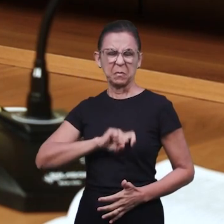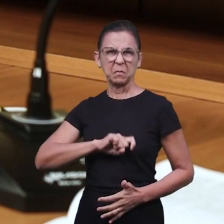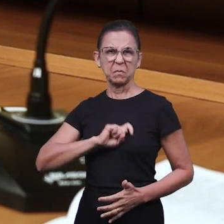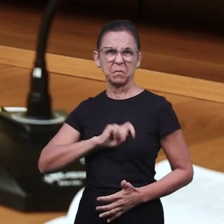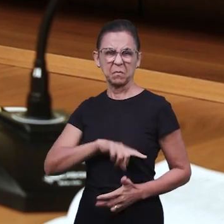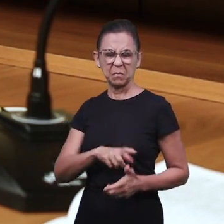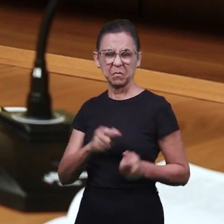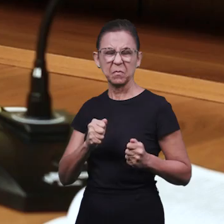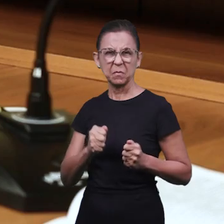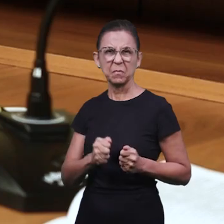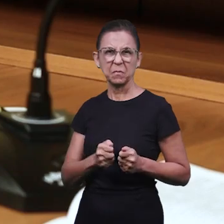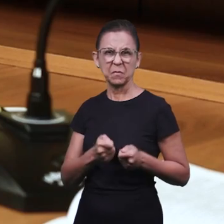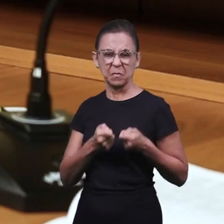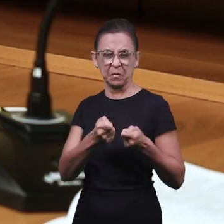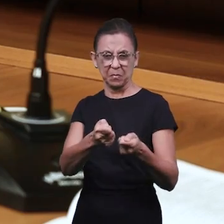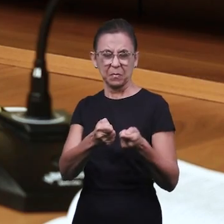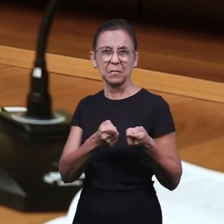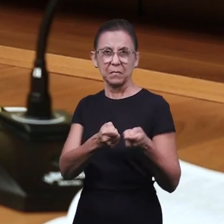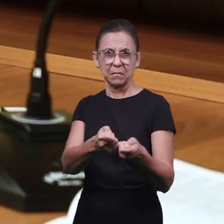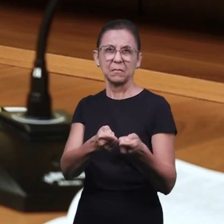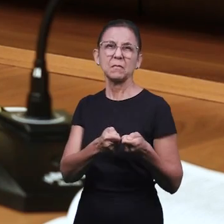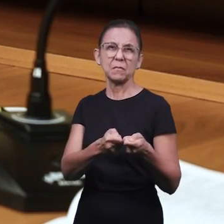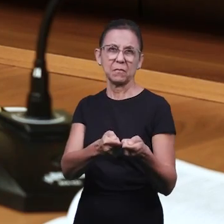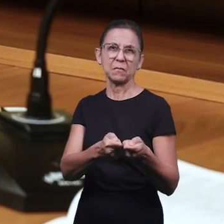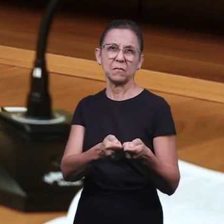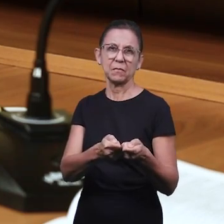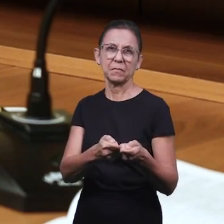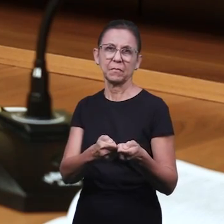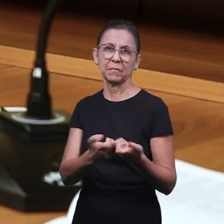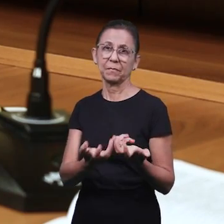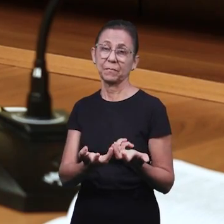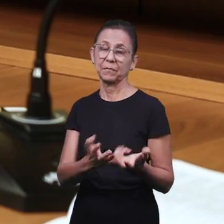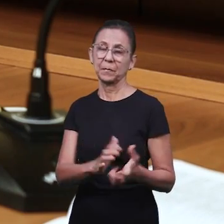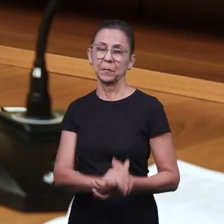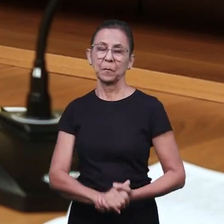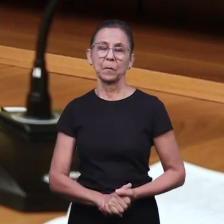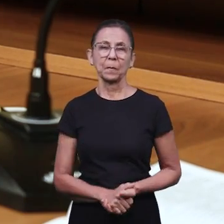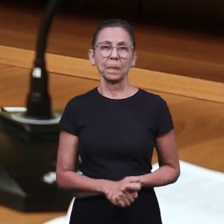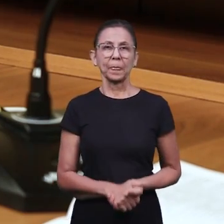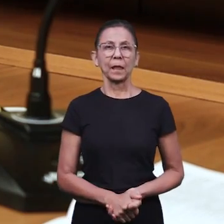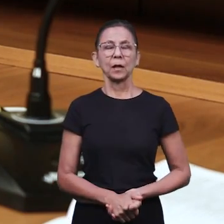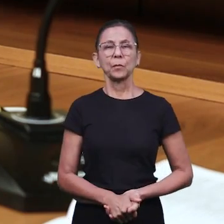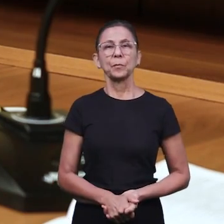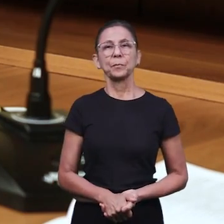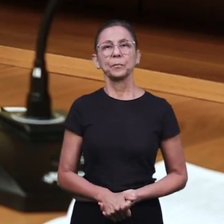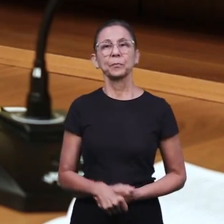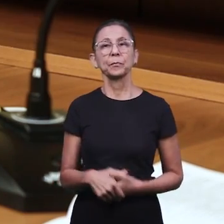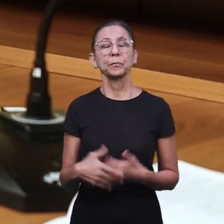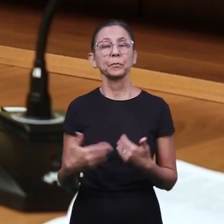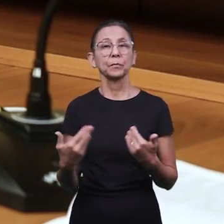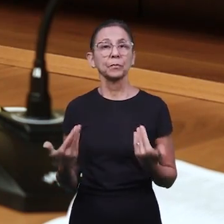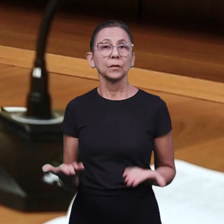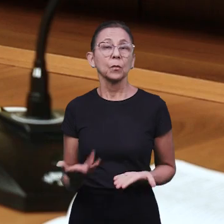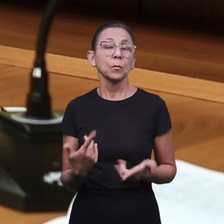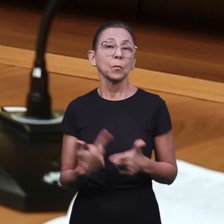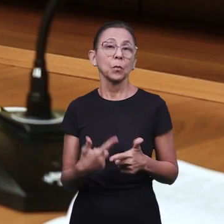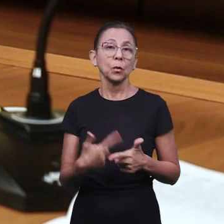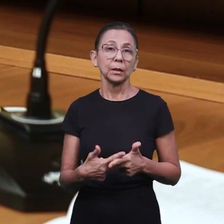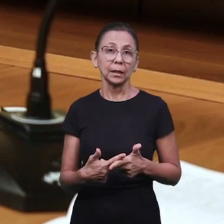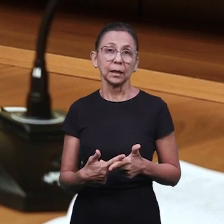que a fé não é de obra, salvação não é por obra. E as obras dele não condiziam com salvação.